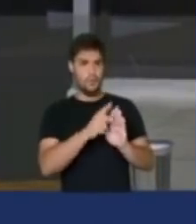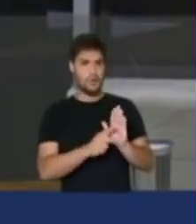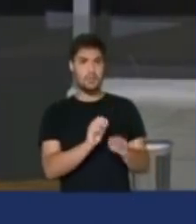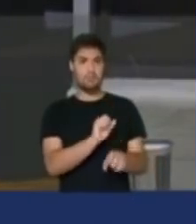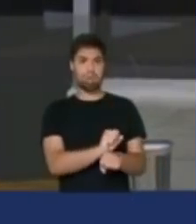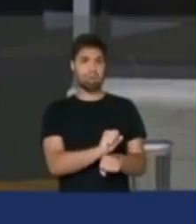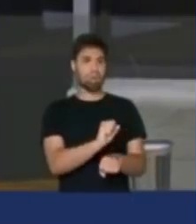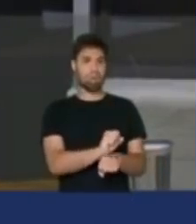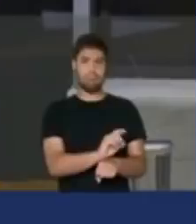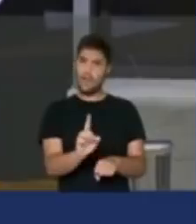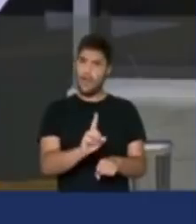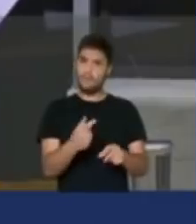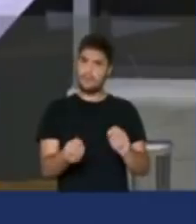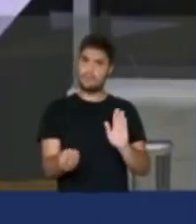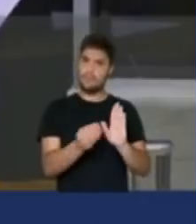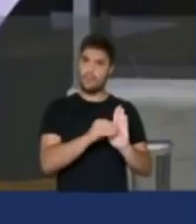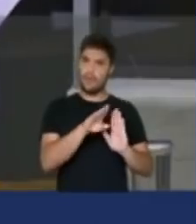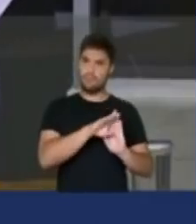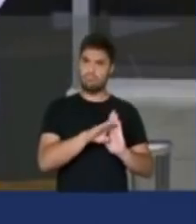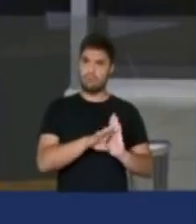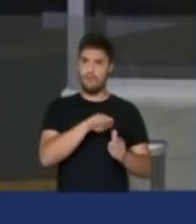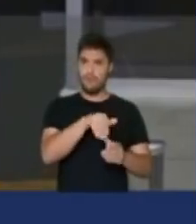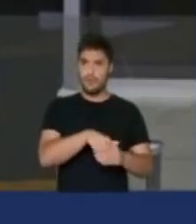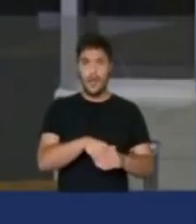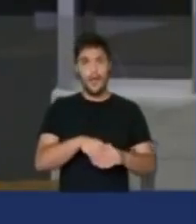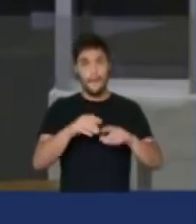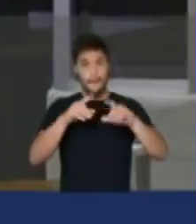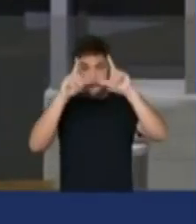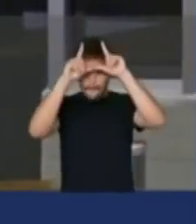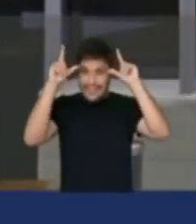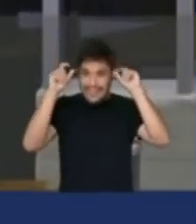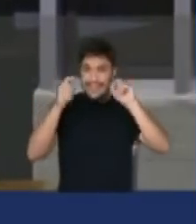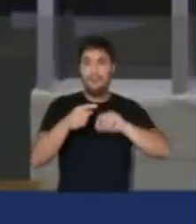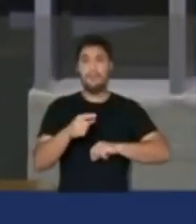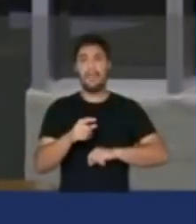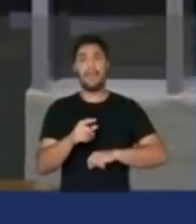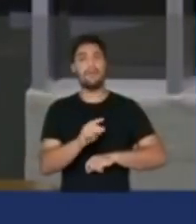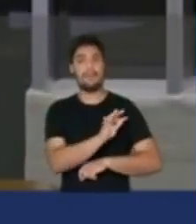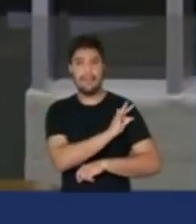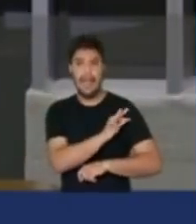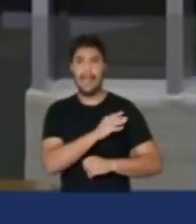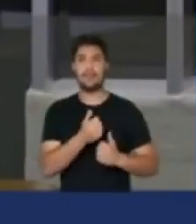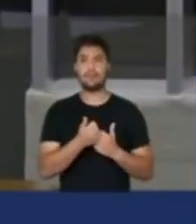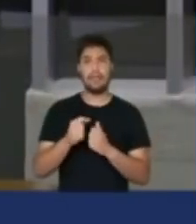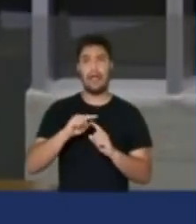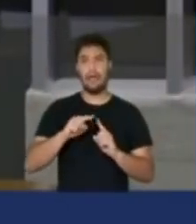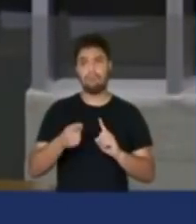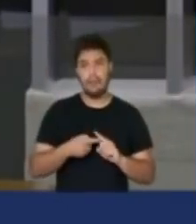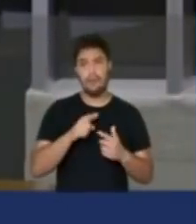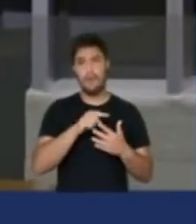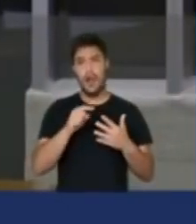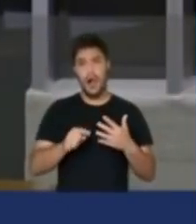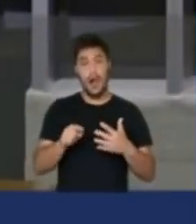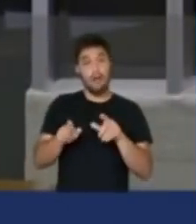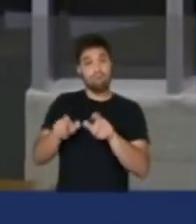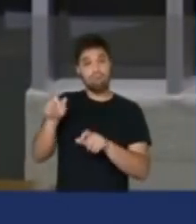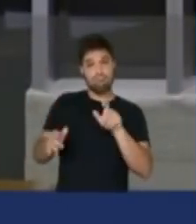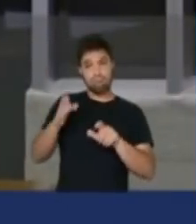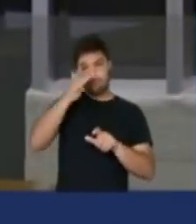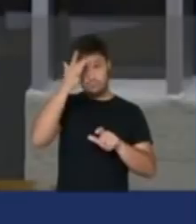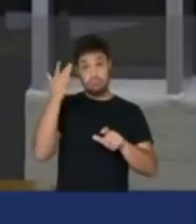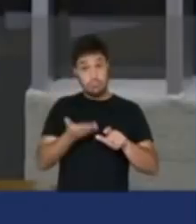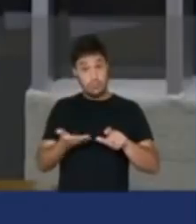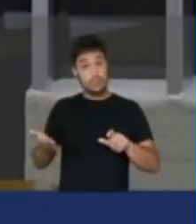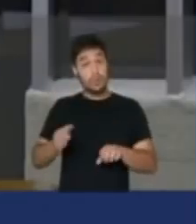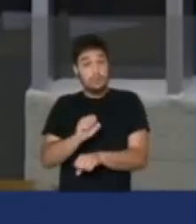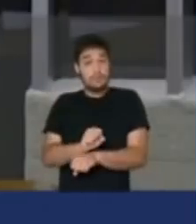tem que ser pautado. Enfermeiros, enfermeiras, técnicos, enfermagem, parteiros, auxiliares de todo o Brasil aí estão